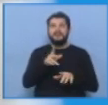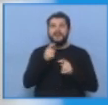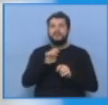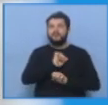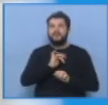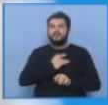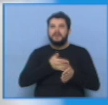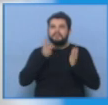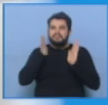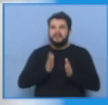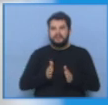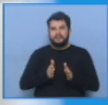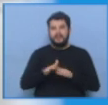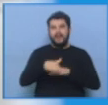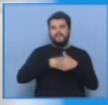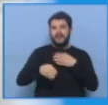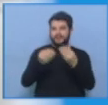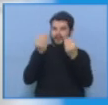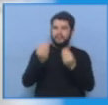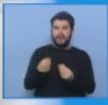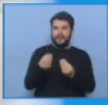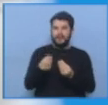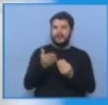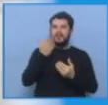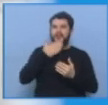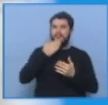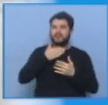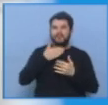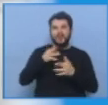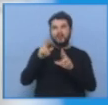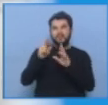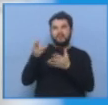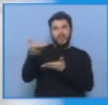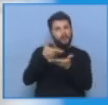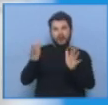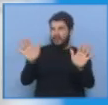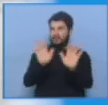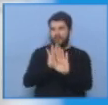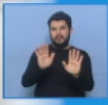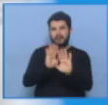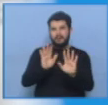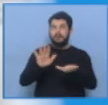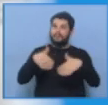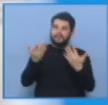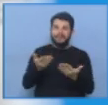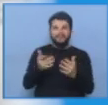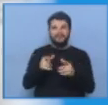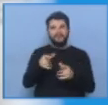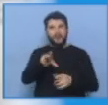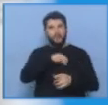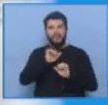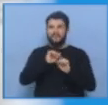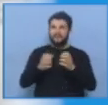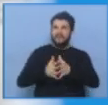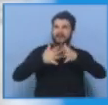inimigos. Fazei o bem e emprestai, sem nada esperar de troca. Então será grande a vossa